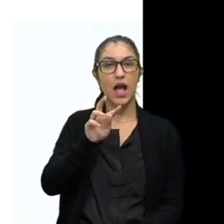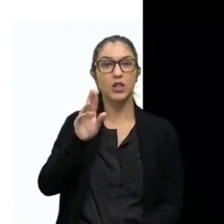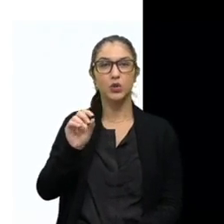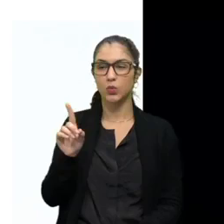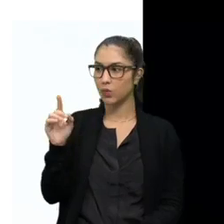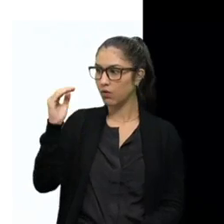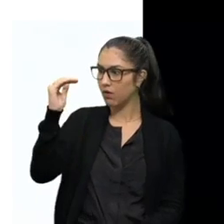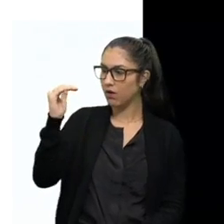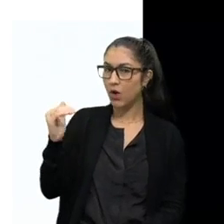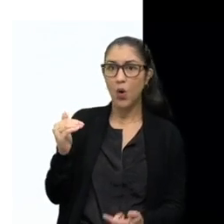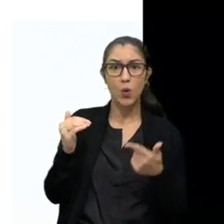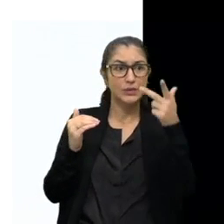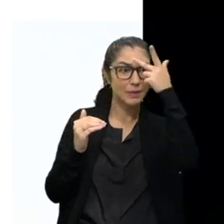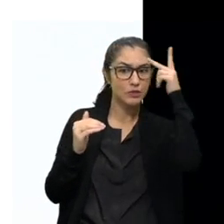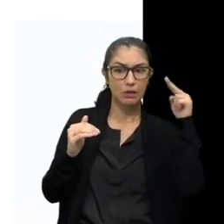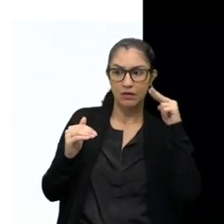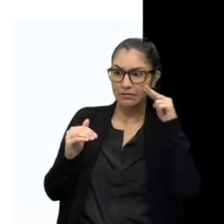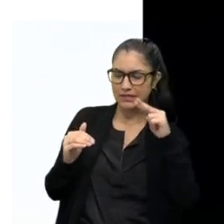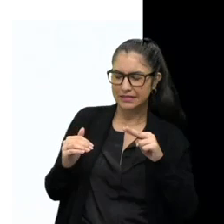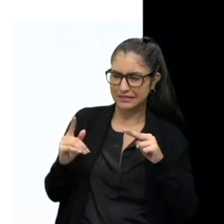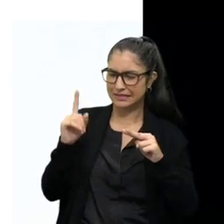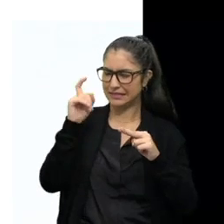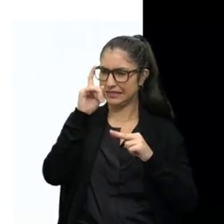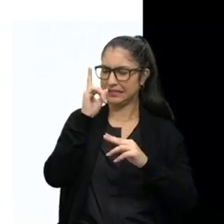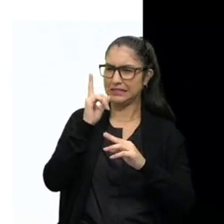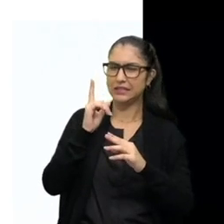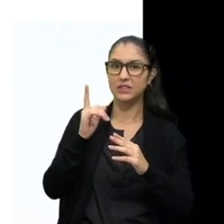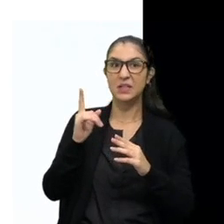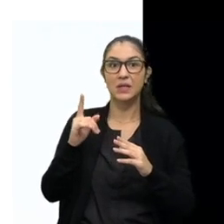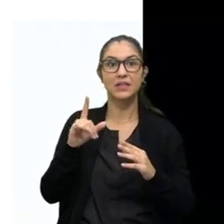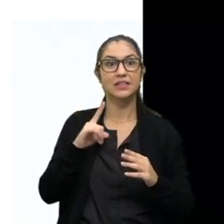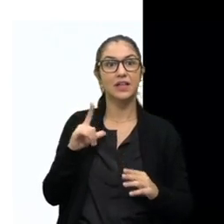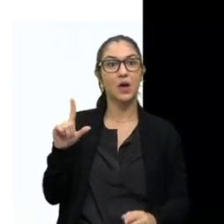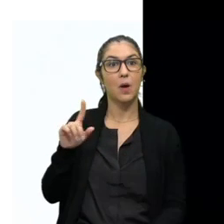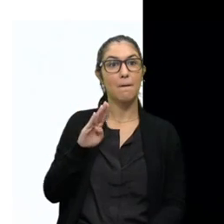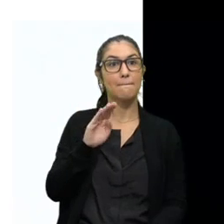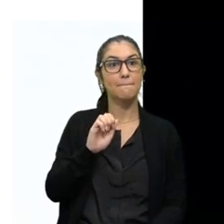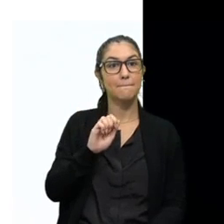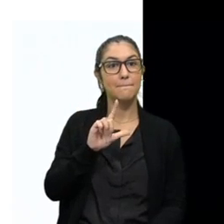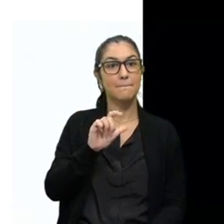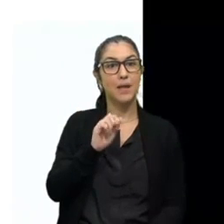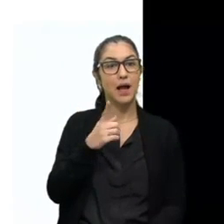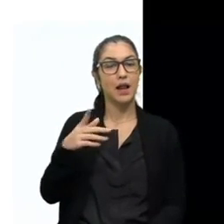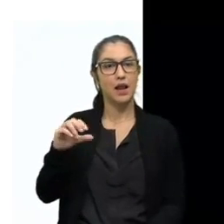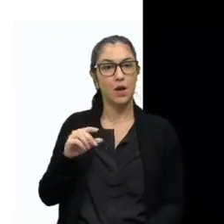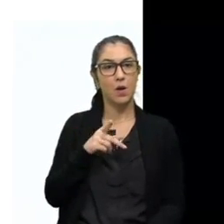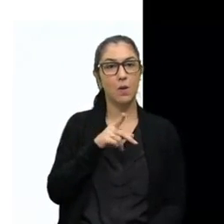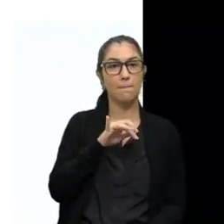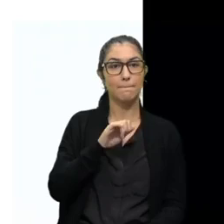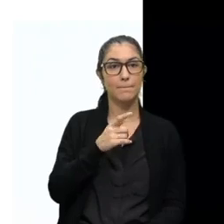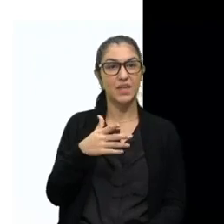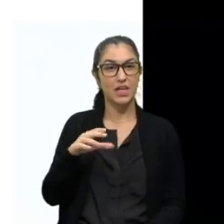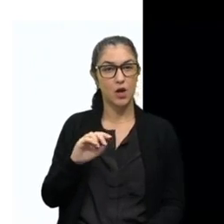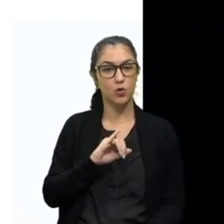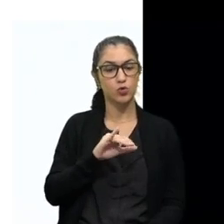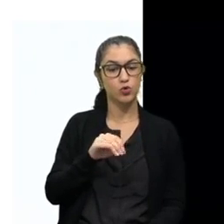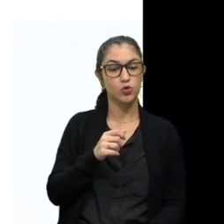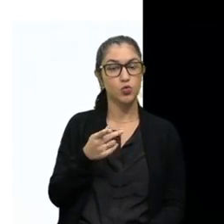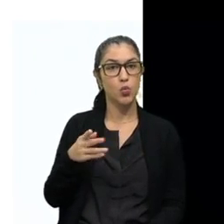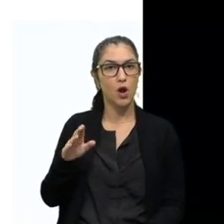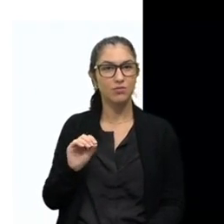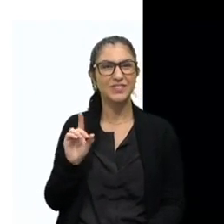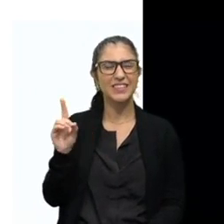nossa língua, gente, para outras pessoas, né? Balão, peão e João. Sem contar a parte do som, a escrita